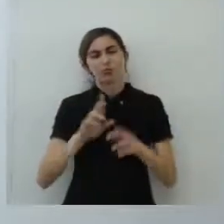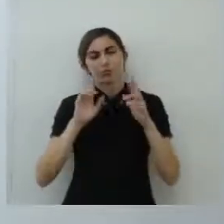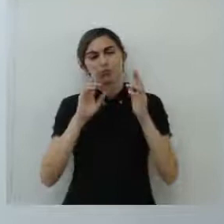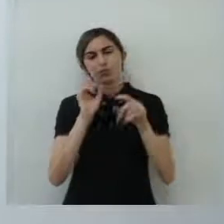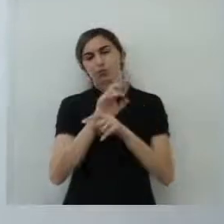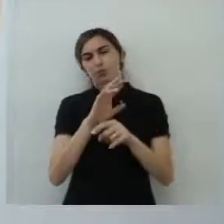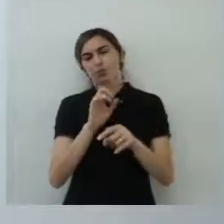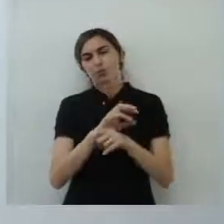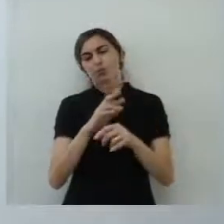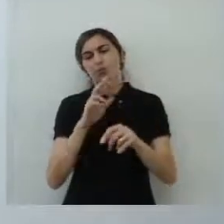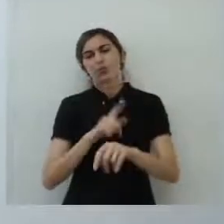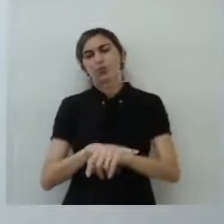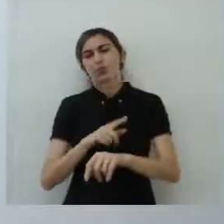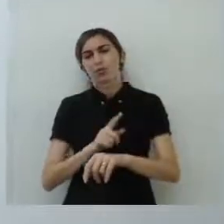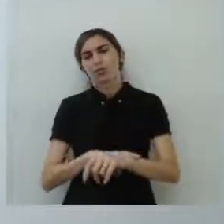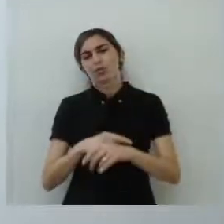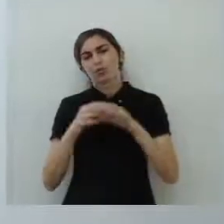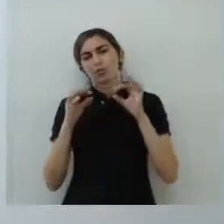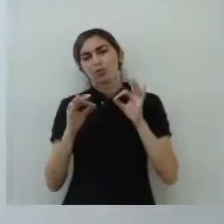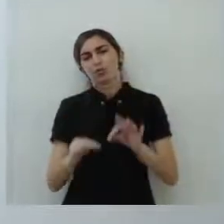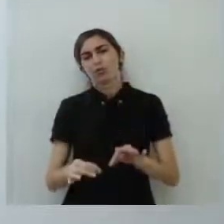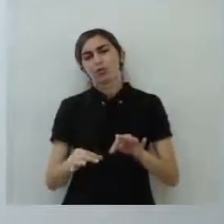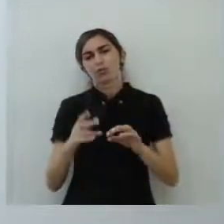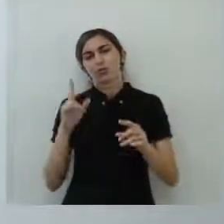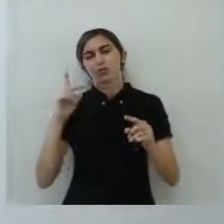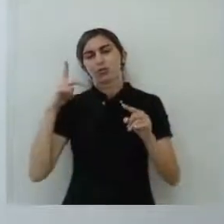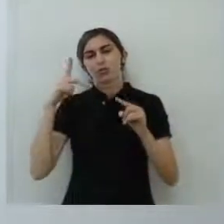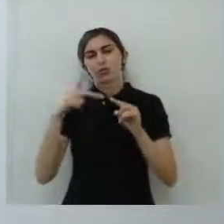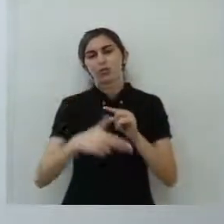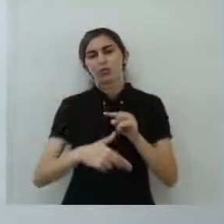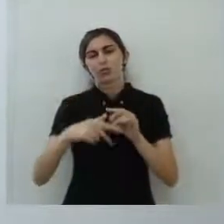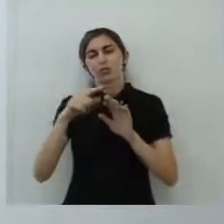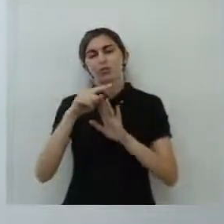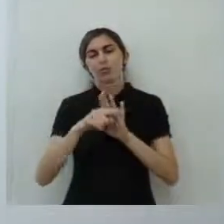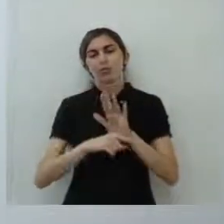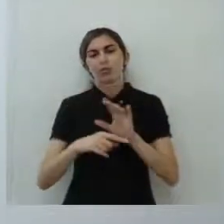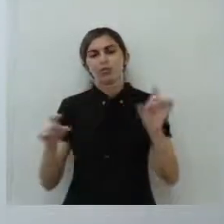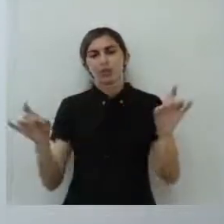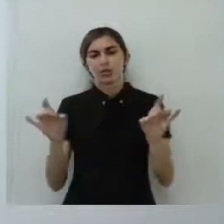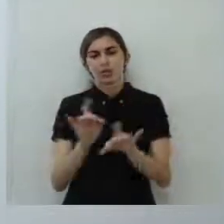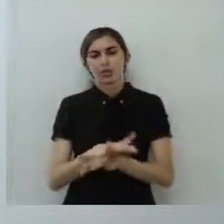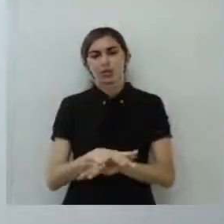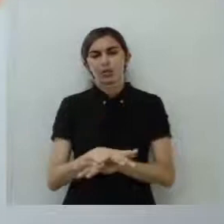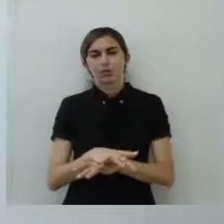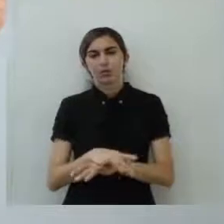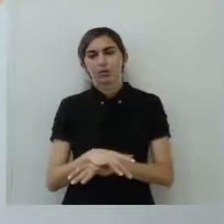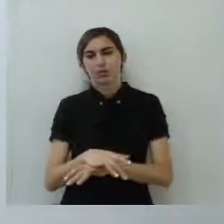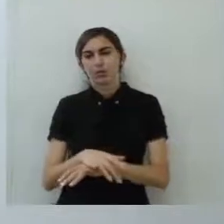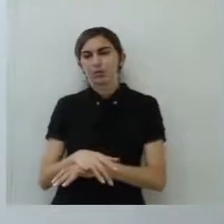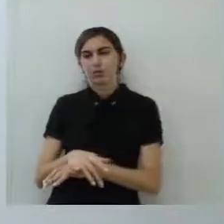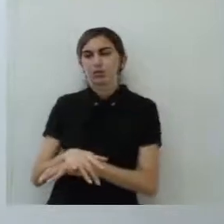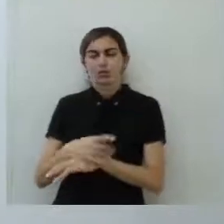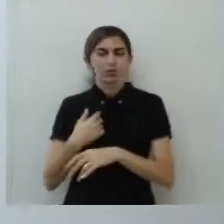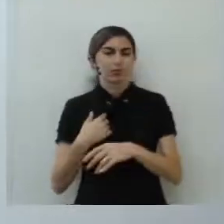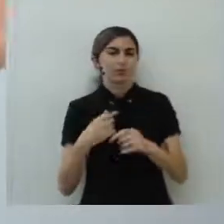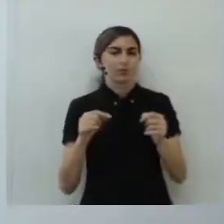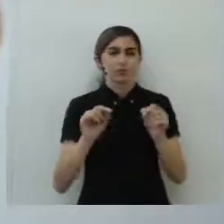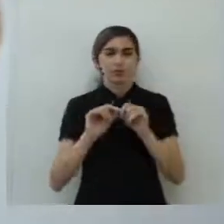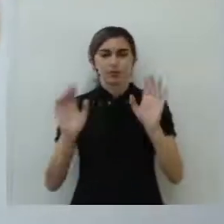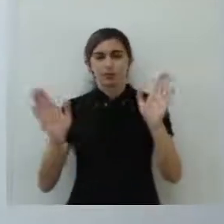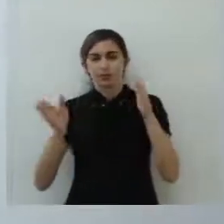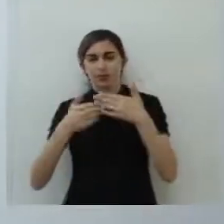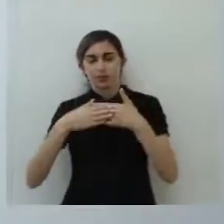ao horário. E certa vez cortou o programa dele, terminou, digamos assim, fechou